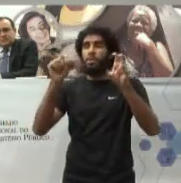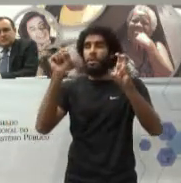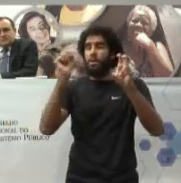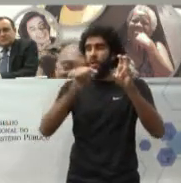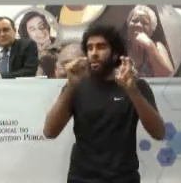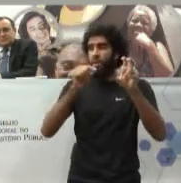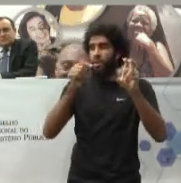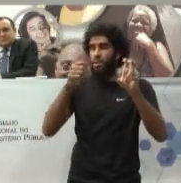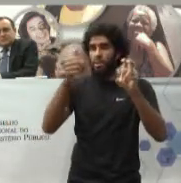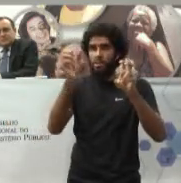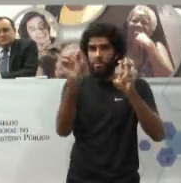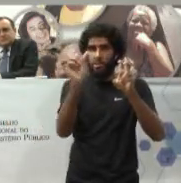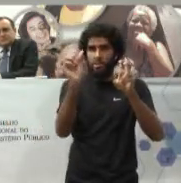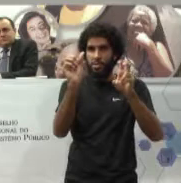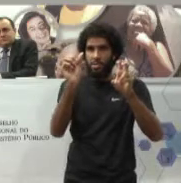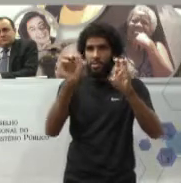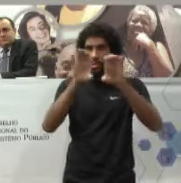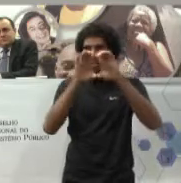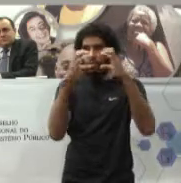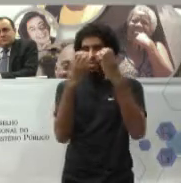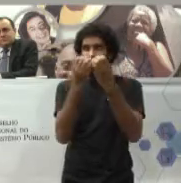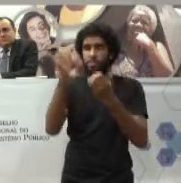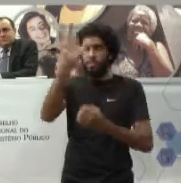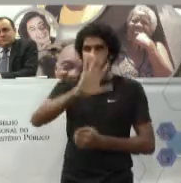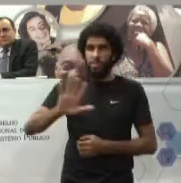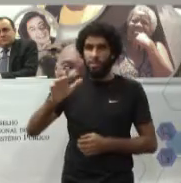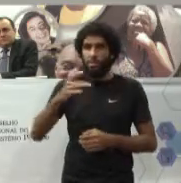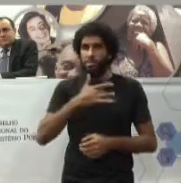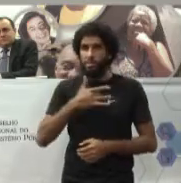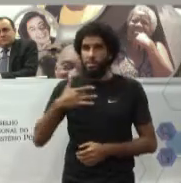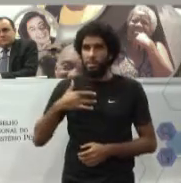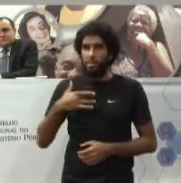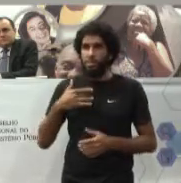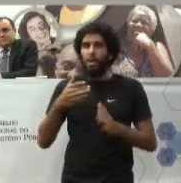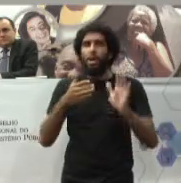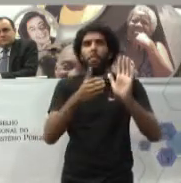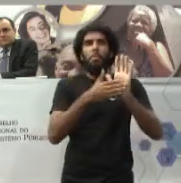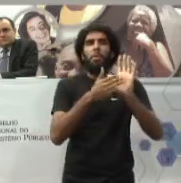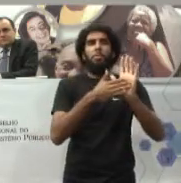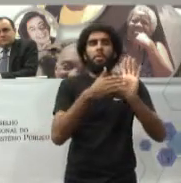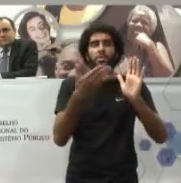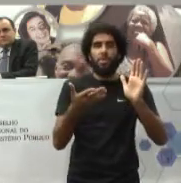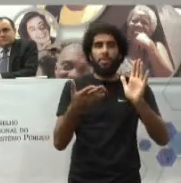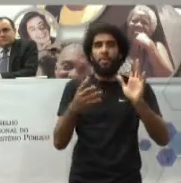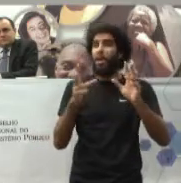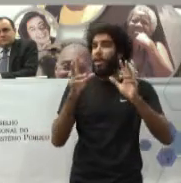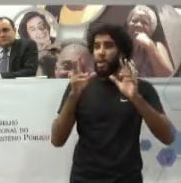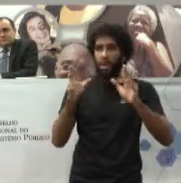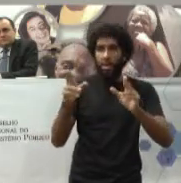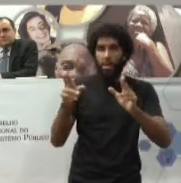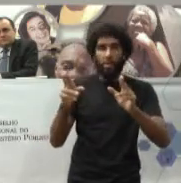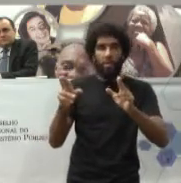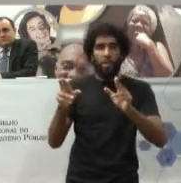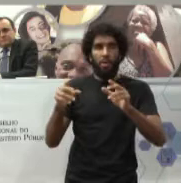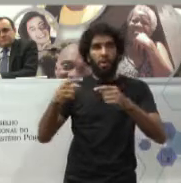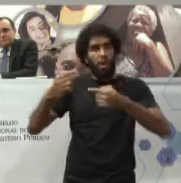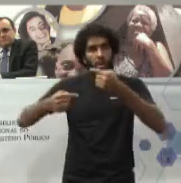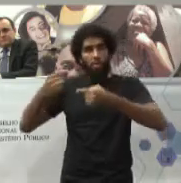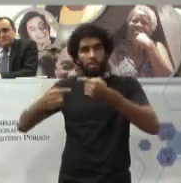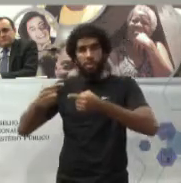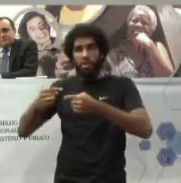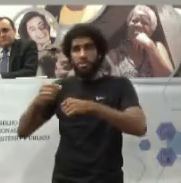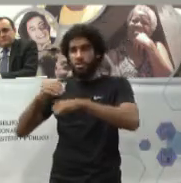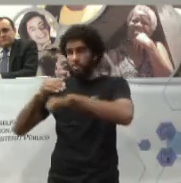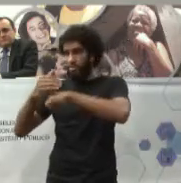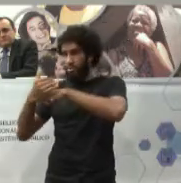16ª conferência nacional de saúde são justamente o que propõe esse debate aqui o debate que fui convidado a fazer